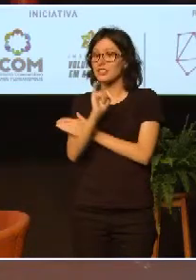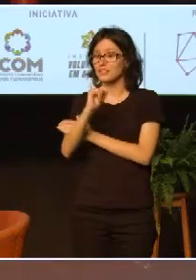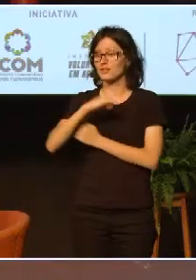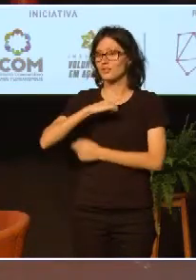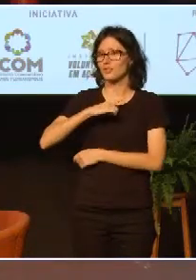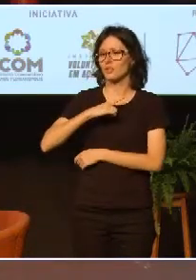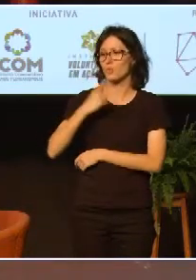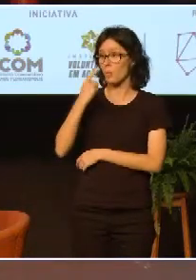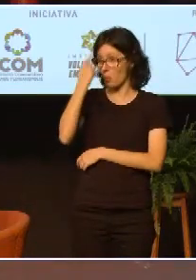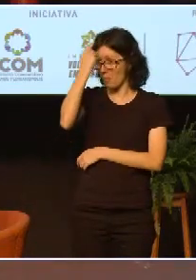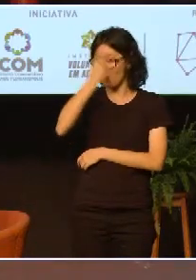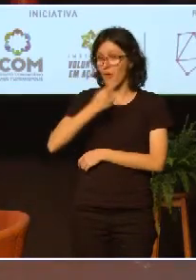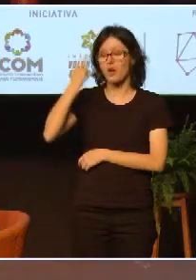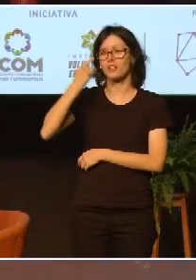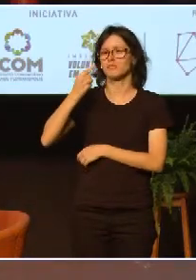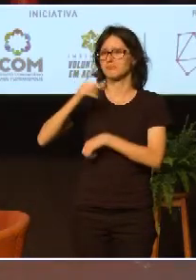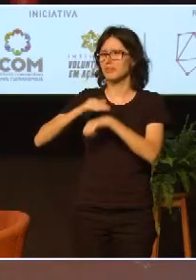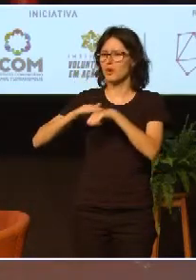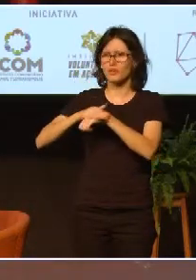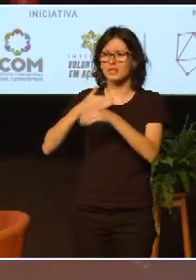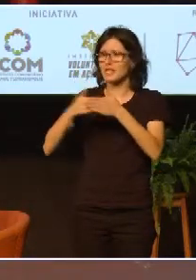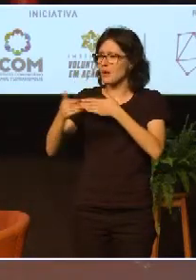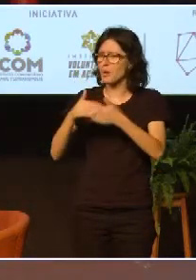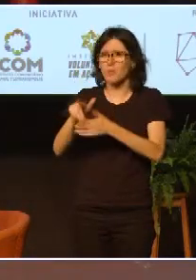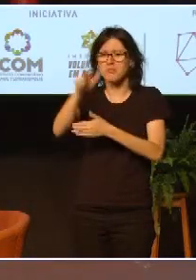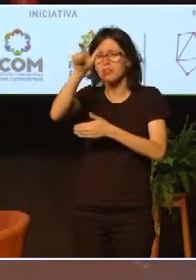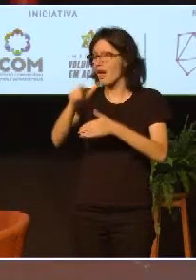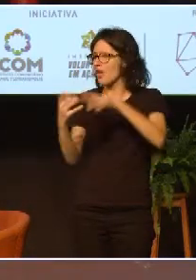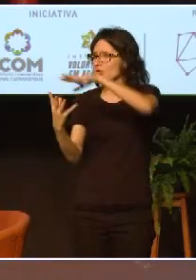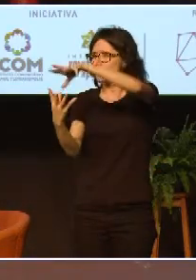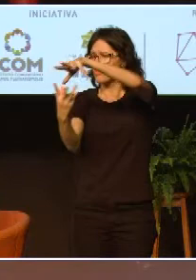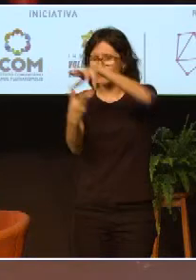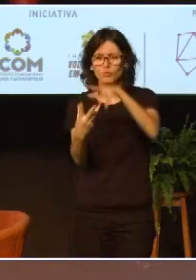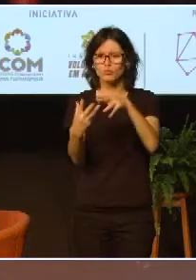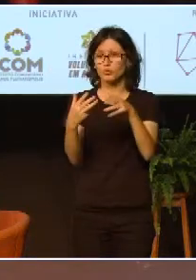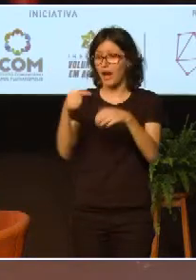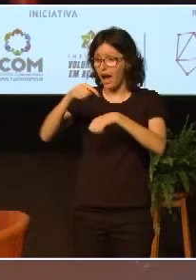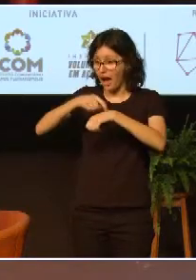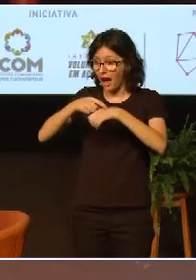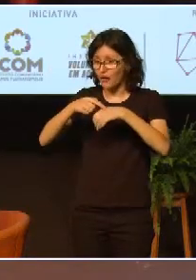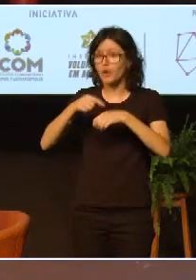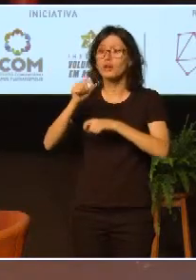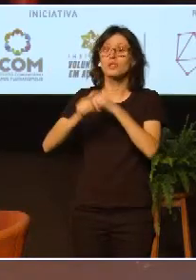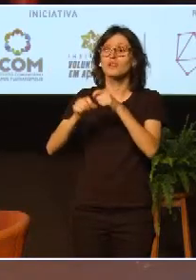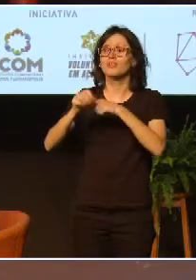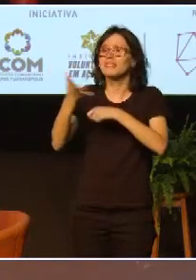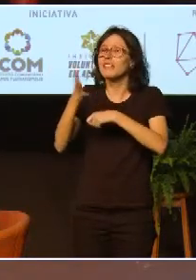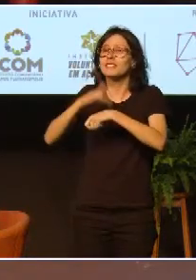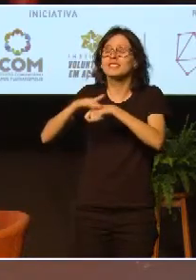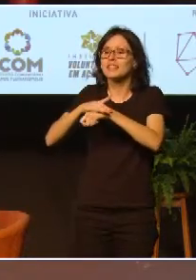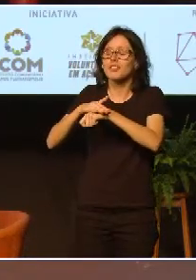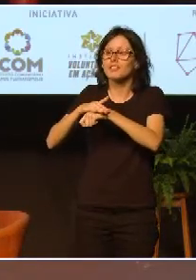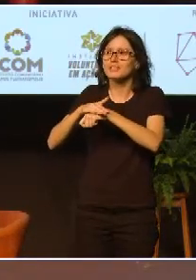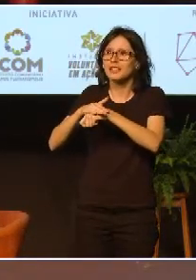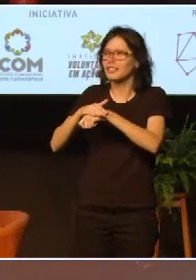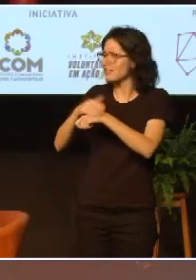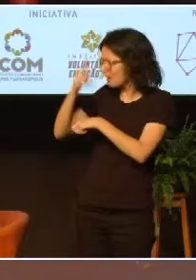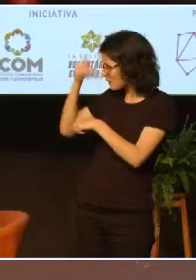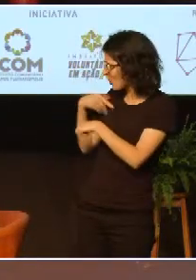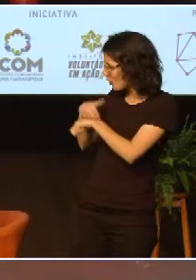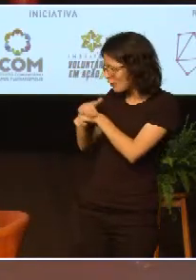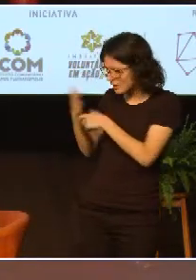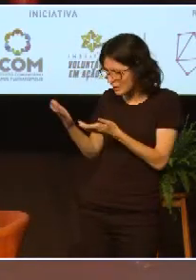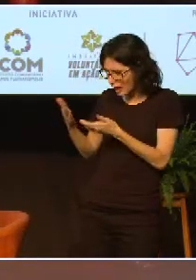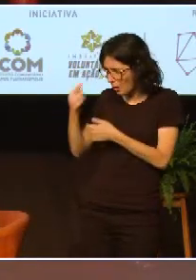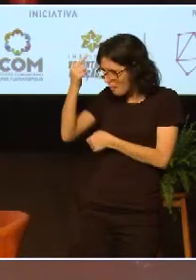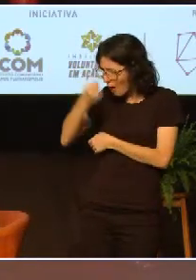tivesse 1 hora para falar com qualquer pessoa do planeta Terra, nesse momento agora, quem seria? Quem seria a pessoa que ia falar?